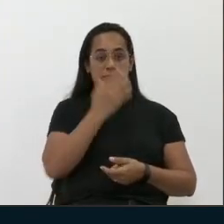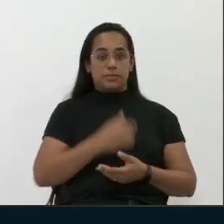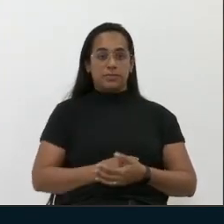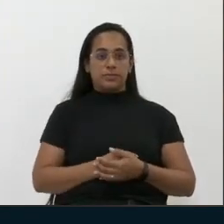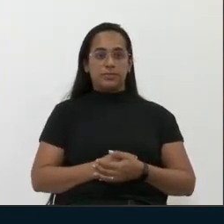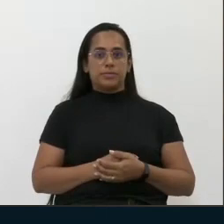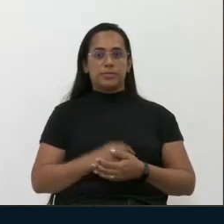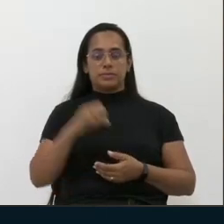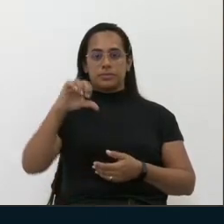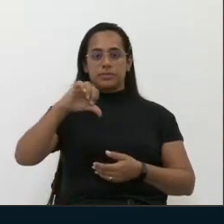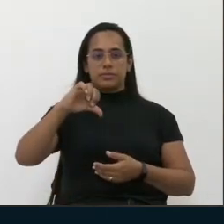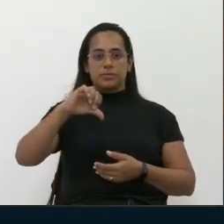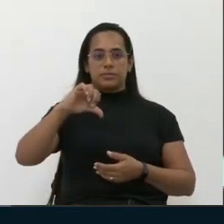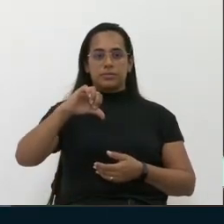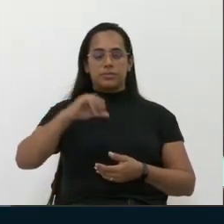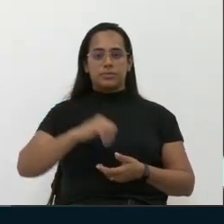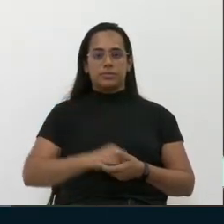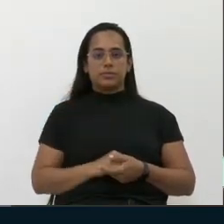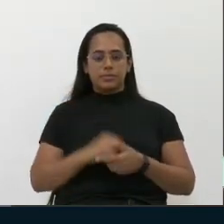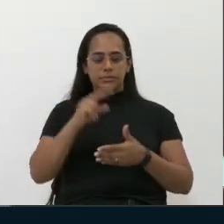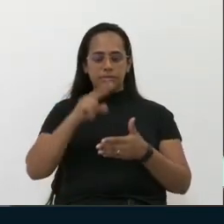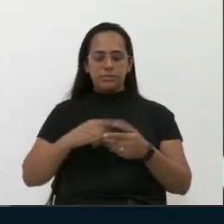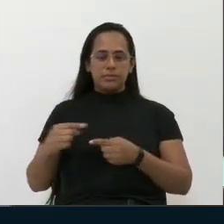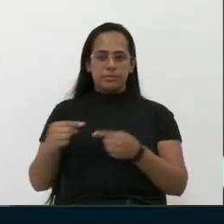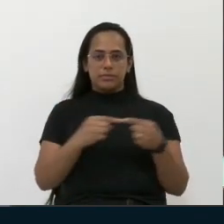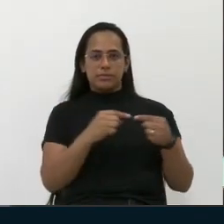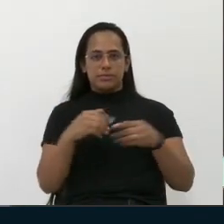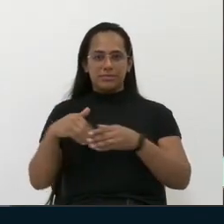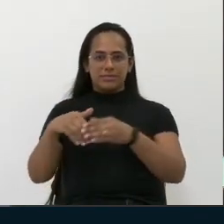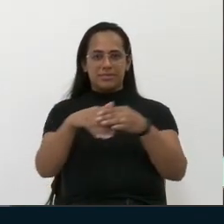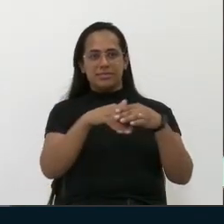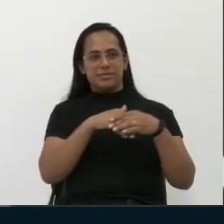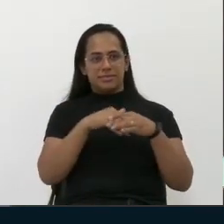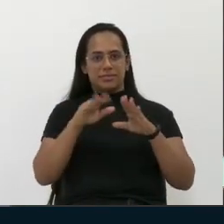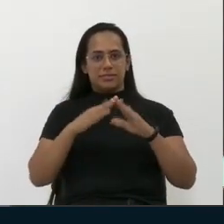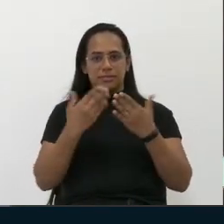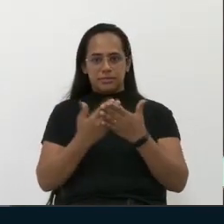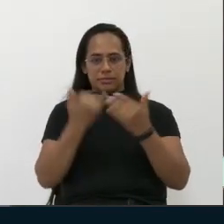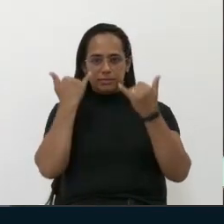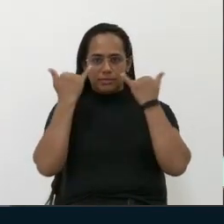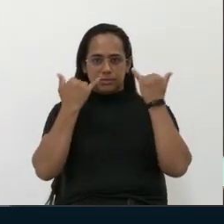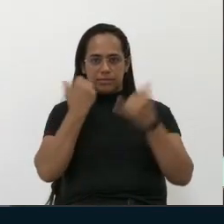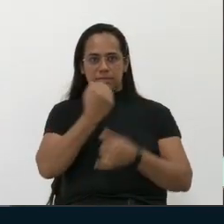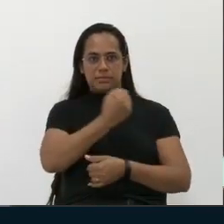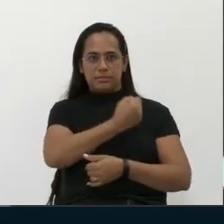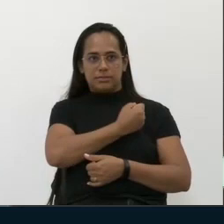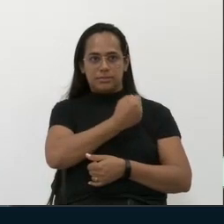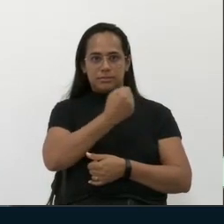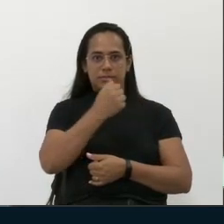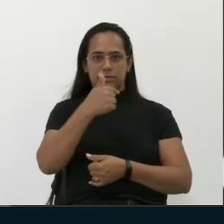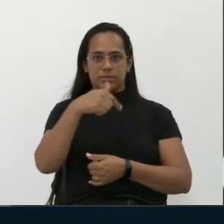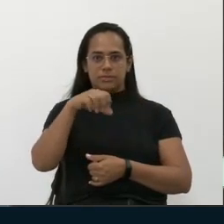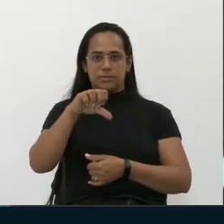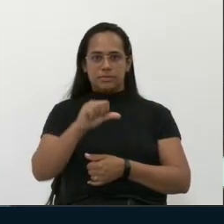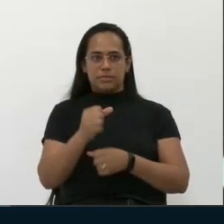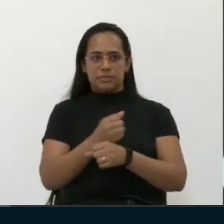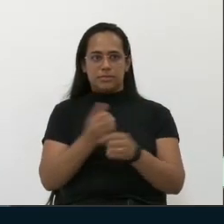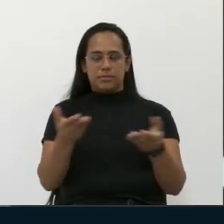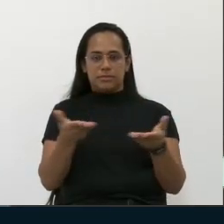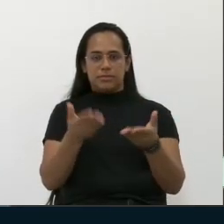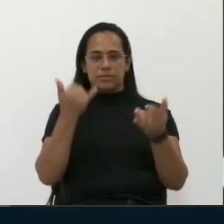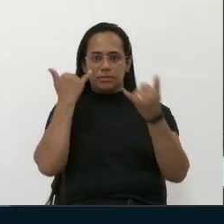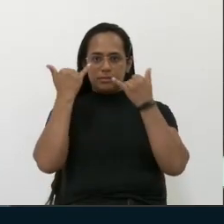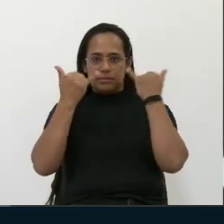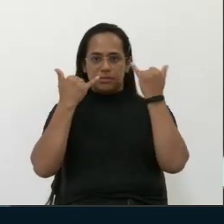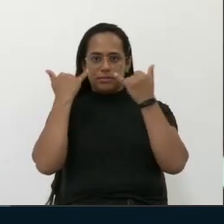Item 9º. Leitura, discussão e votação, requerimento de informação número 79/2024.